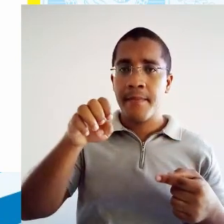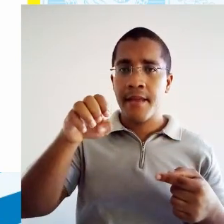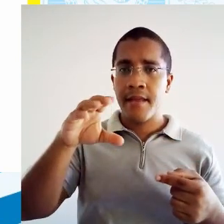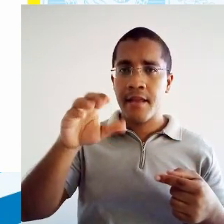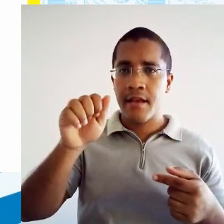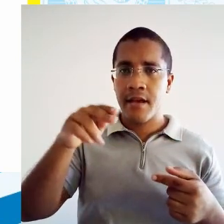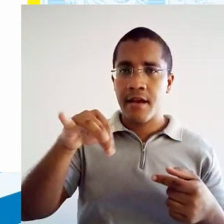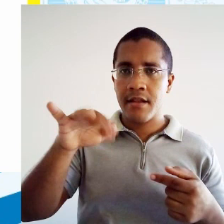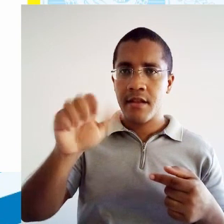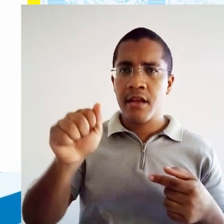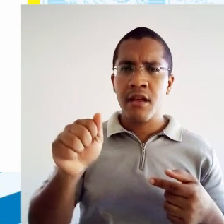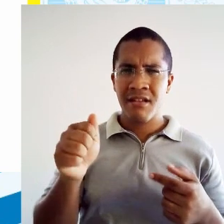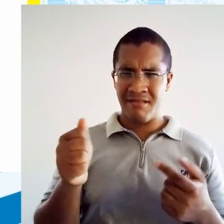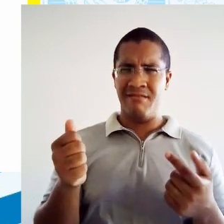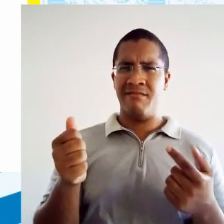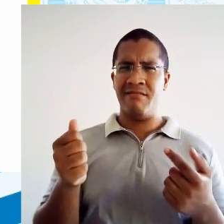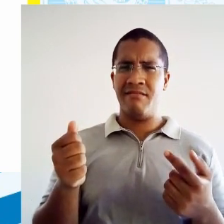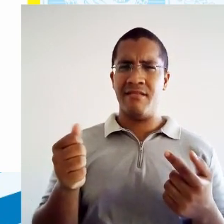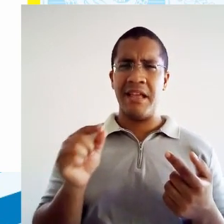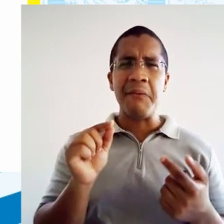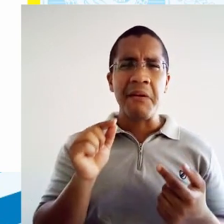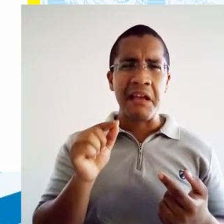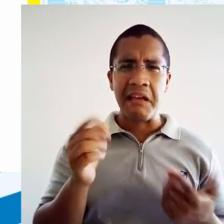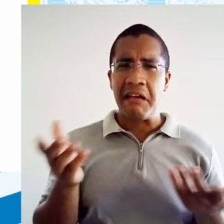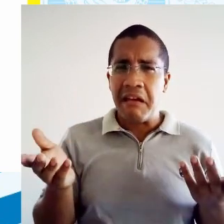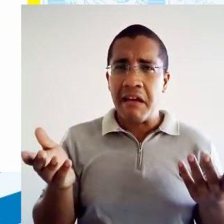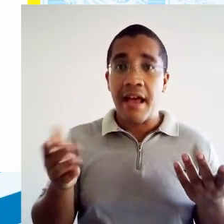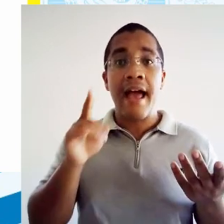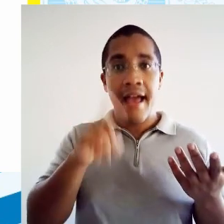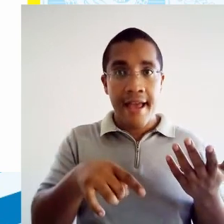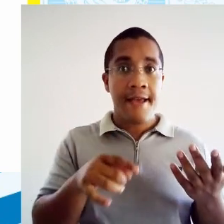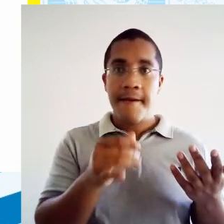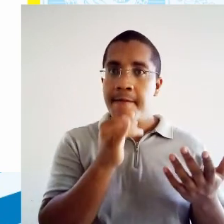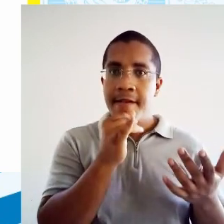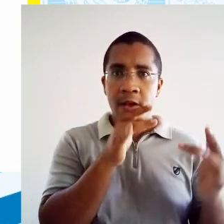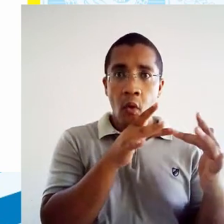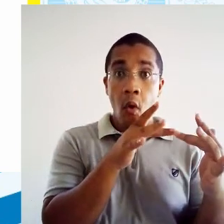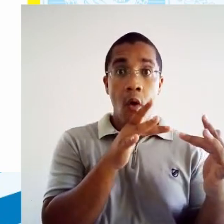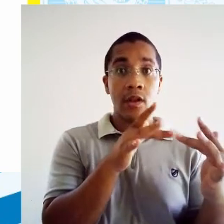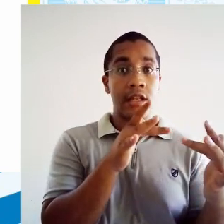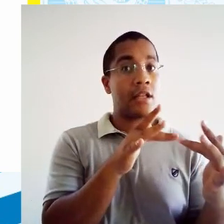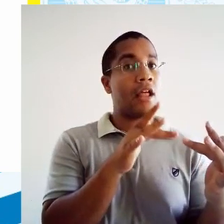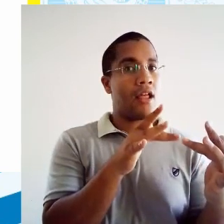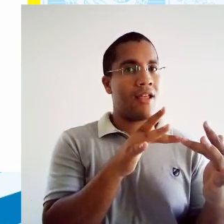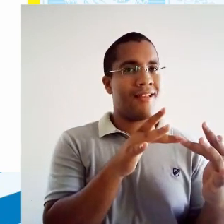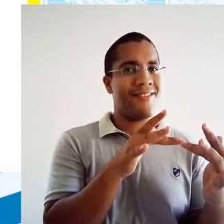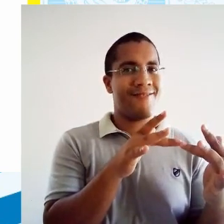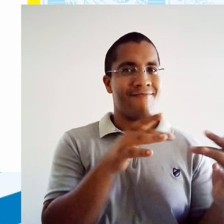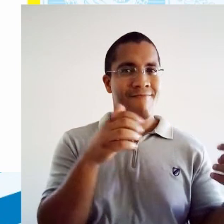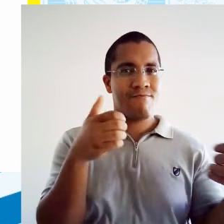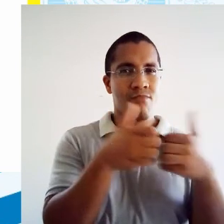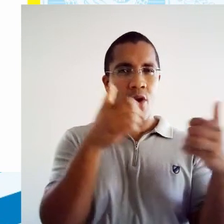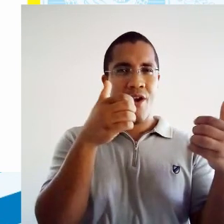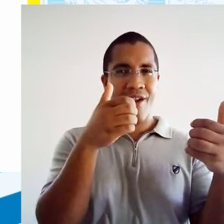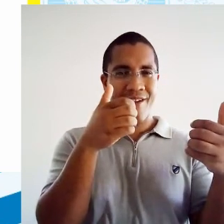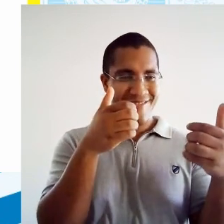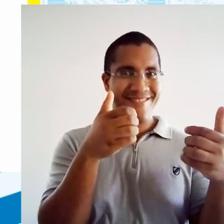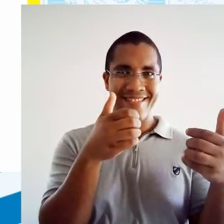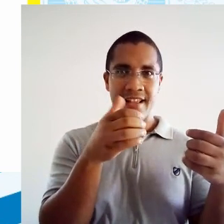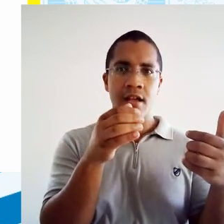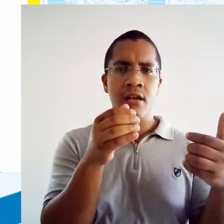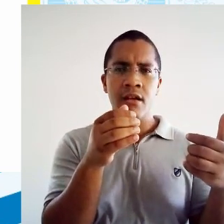transformação se dá devido a uma ação mecânica, ou seja, quando há uma fricção, um choque entre